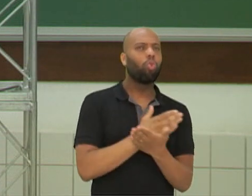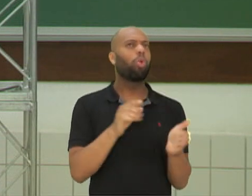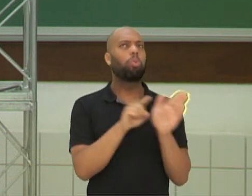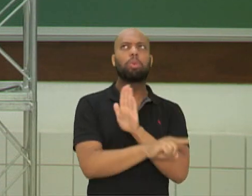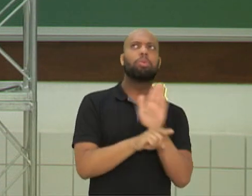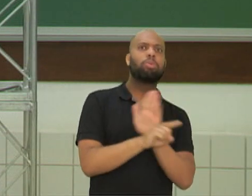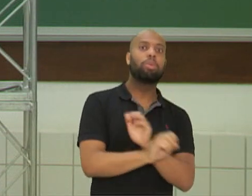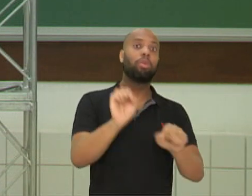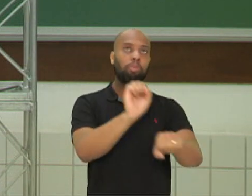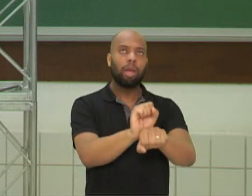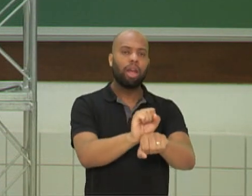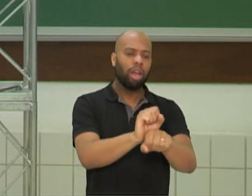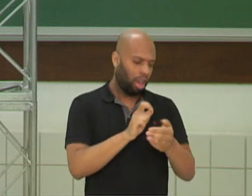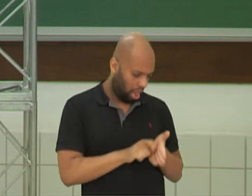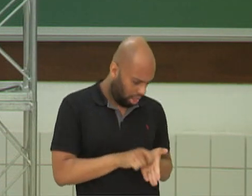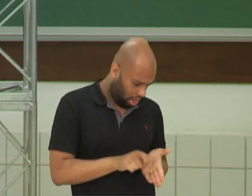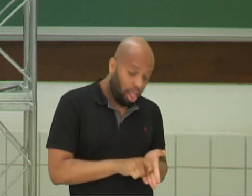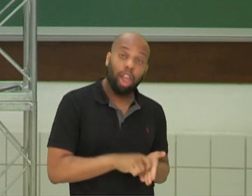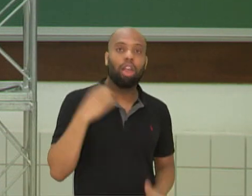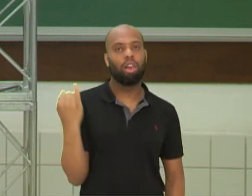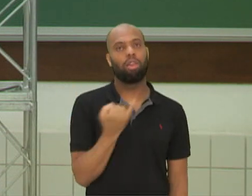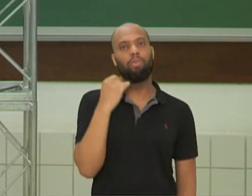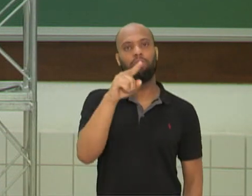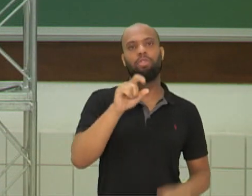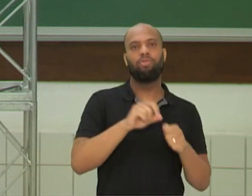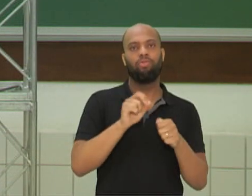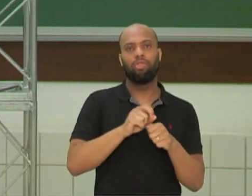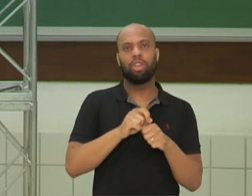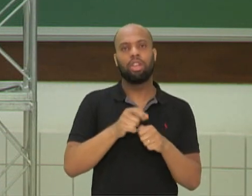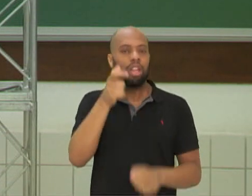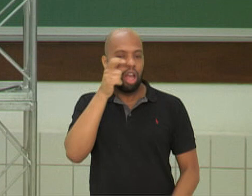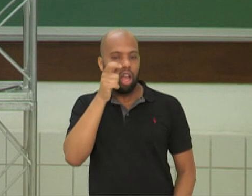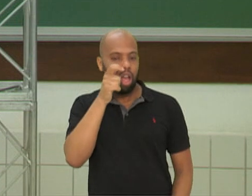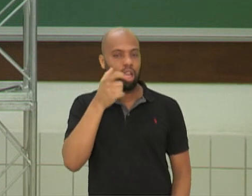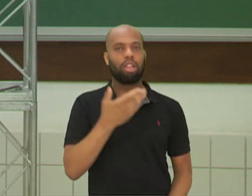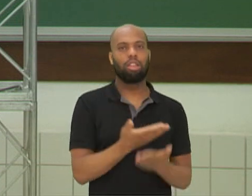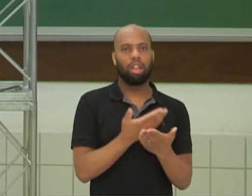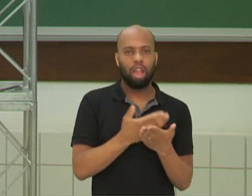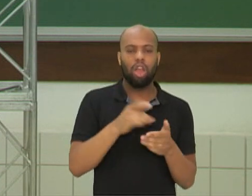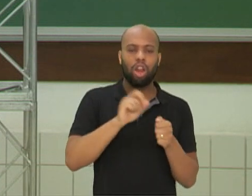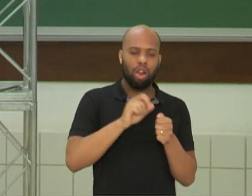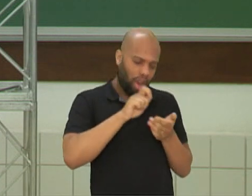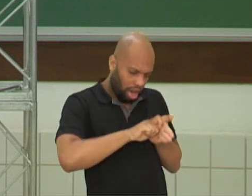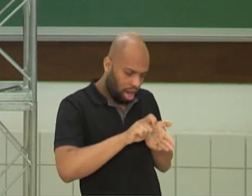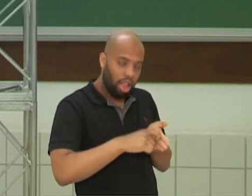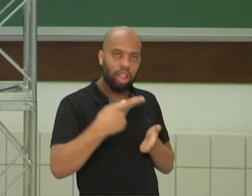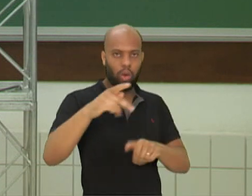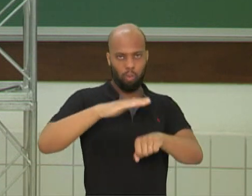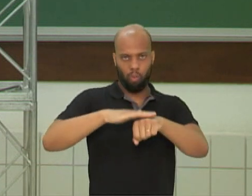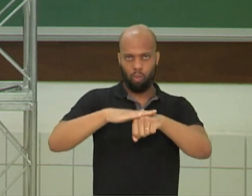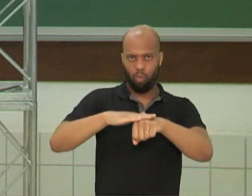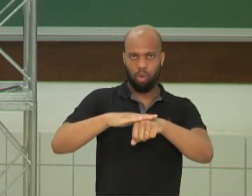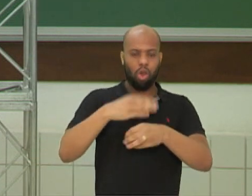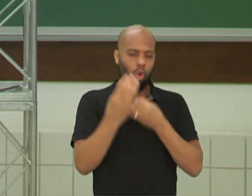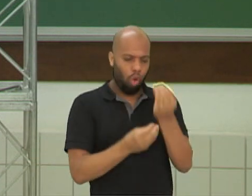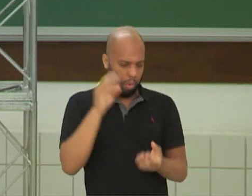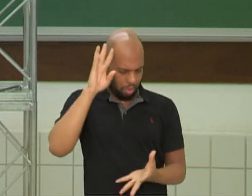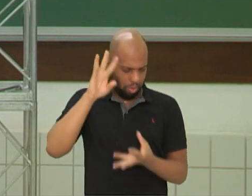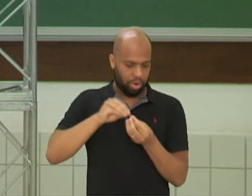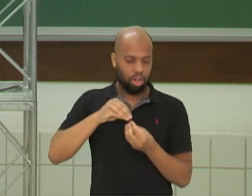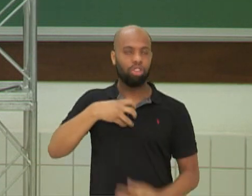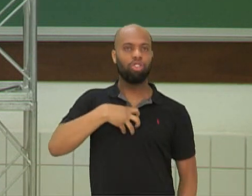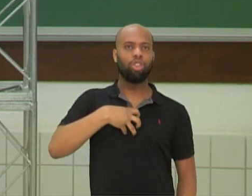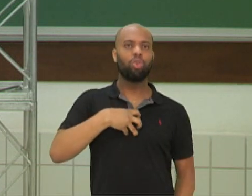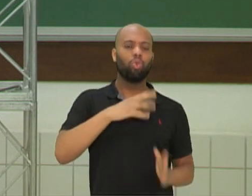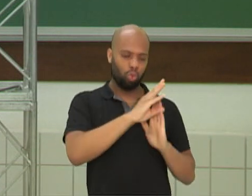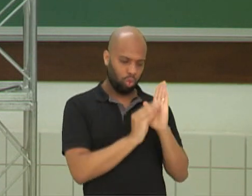o exercício, anotar. É muito importante que você assista essas aulas fazendo as suas anotações, como você está compreendendo o